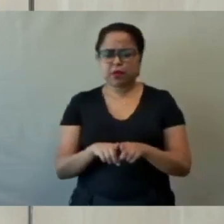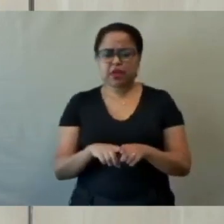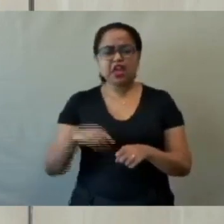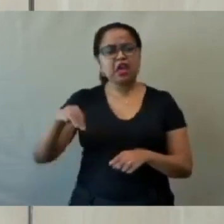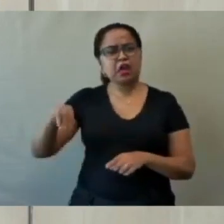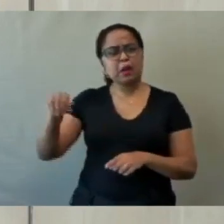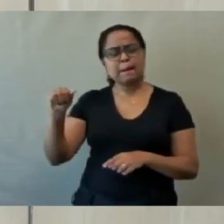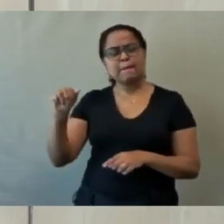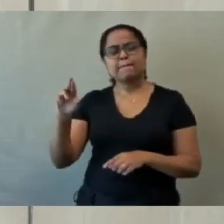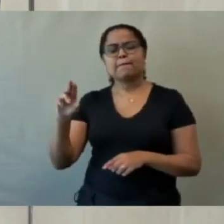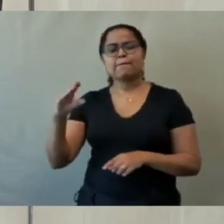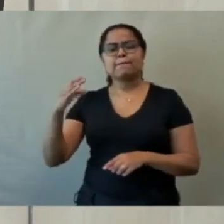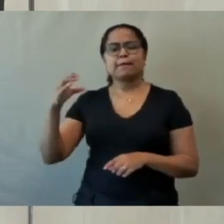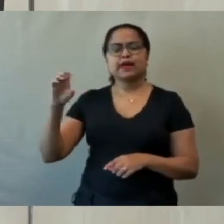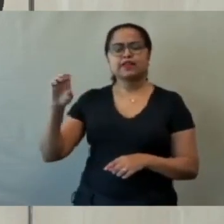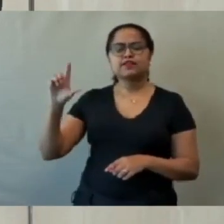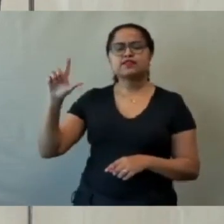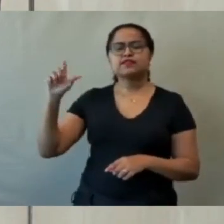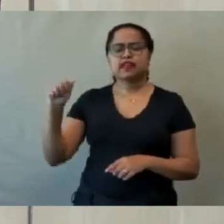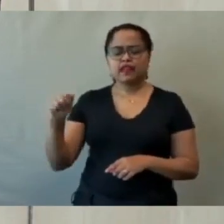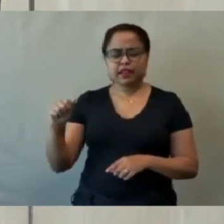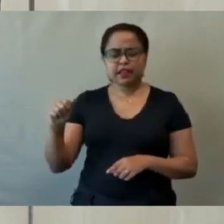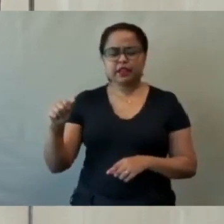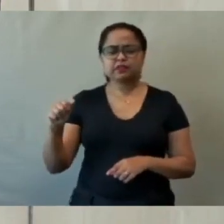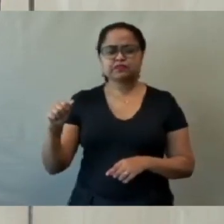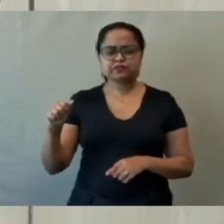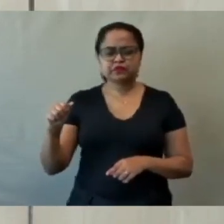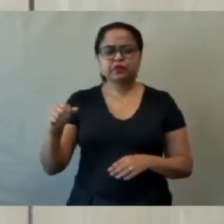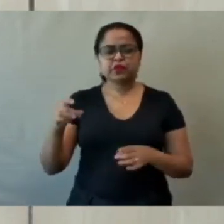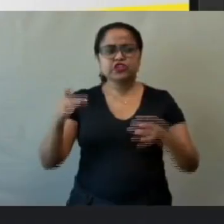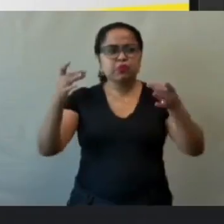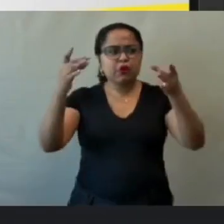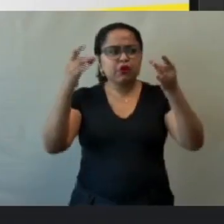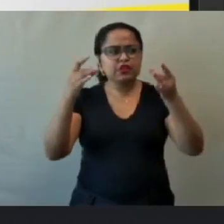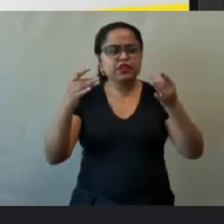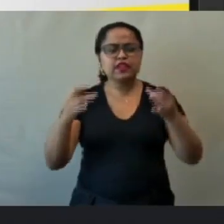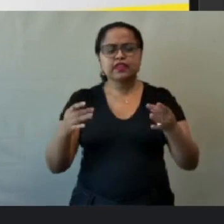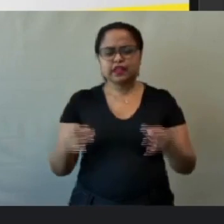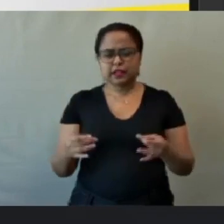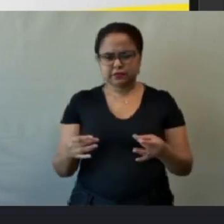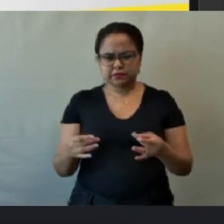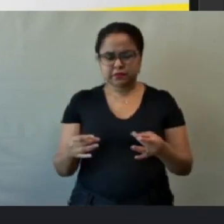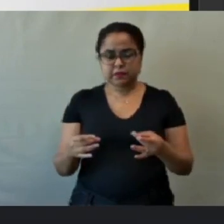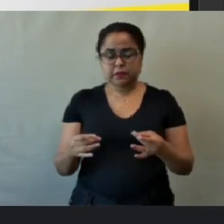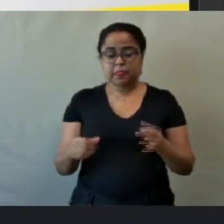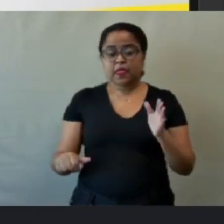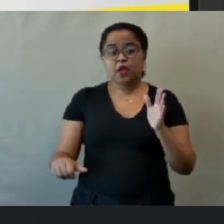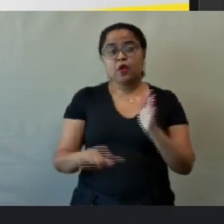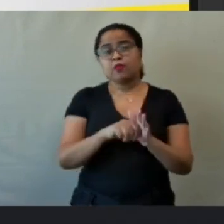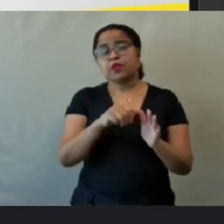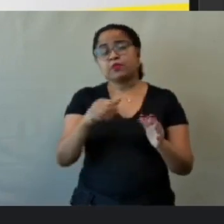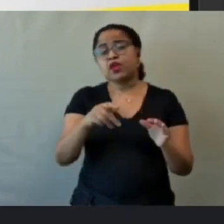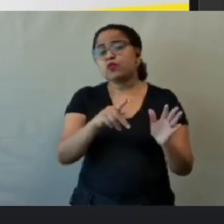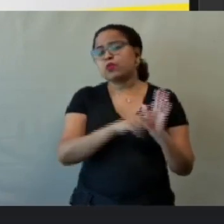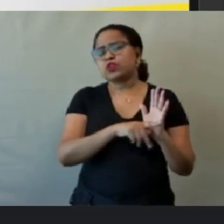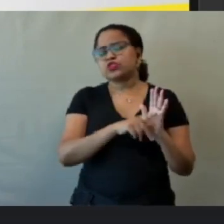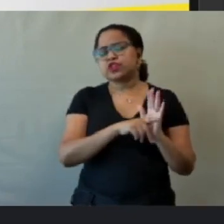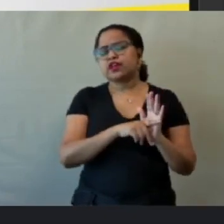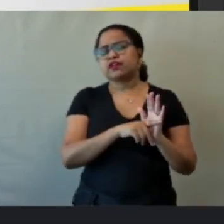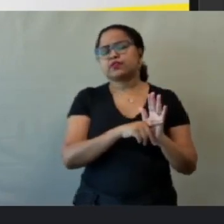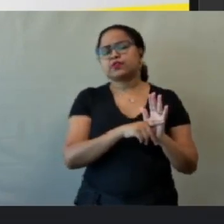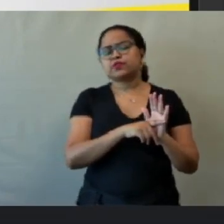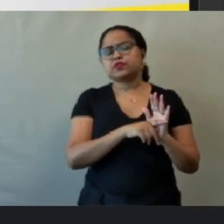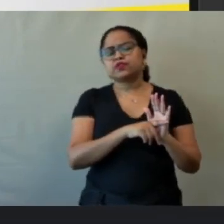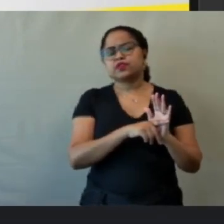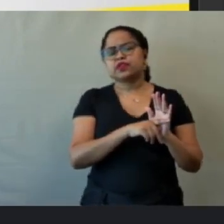se não me engano, está presente aqui virtualmente, para que a gente possa detalhar. O primeiro projeto, a